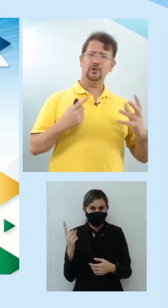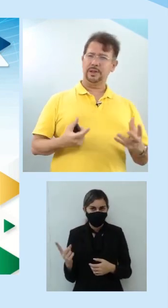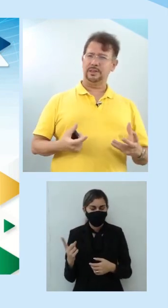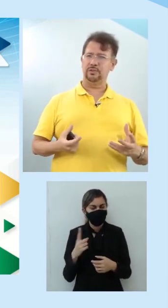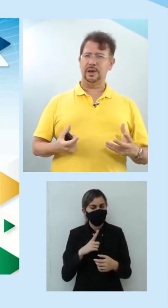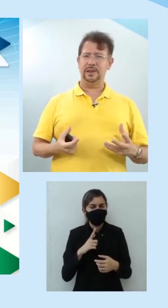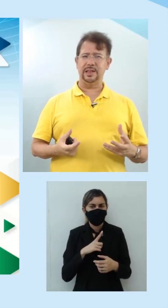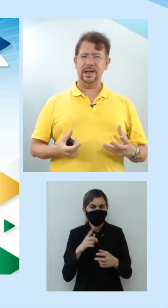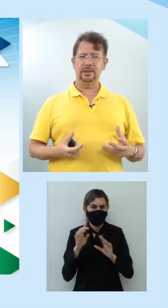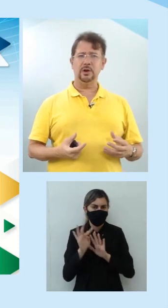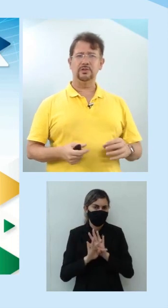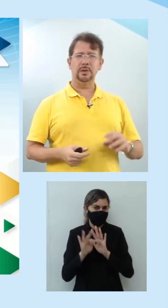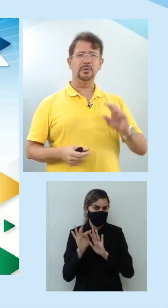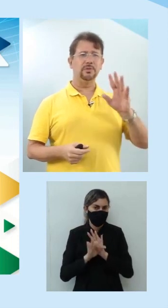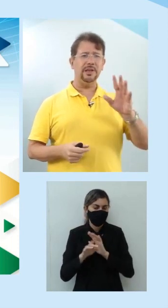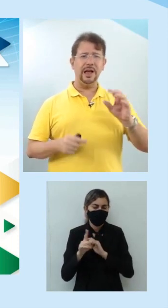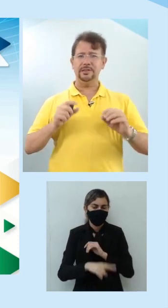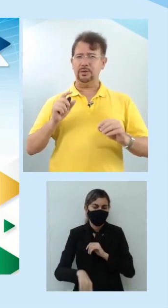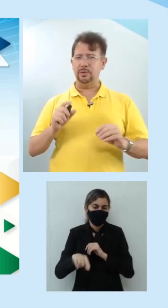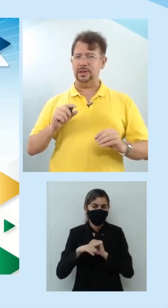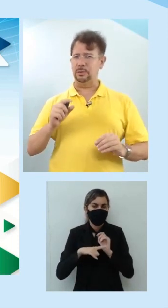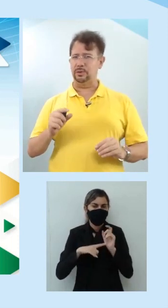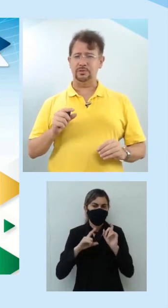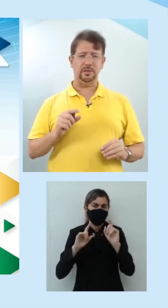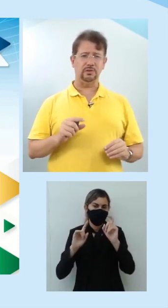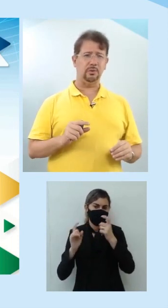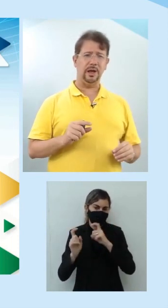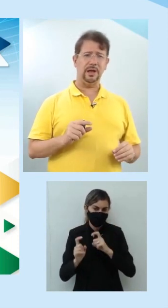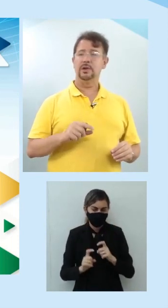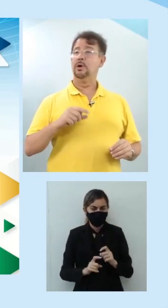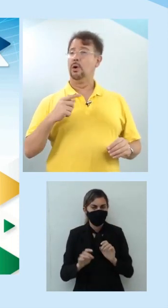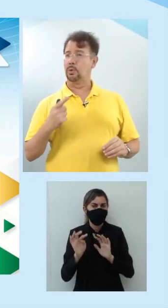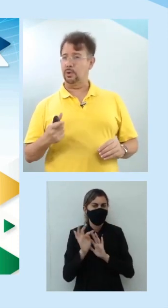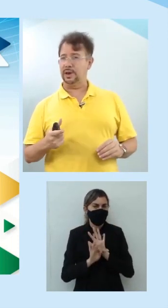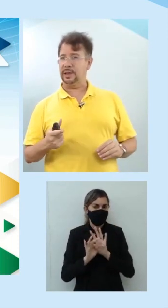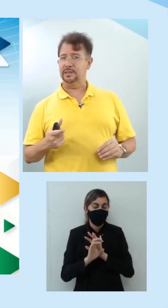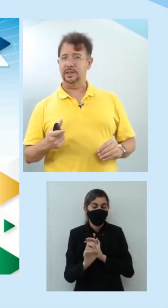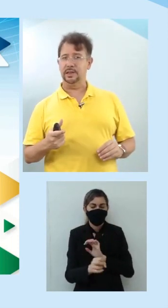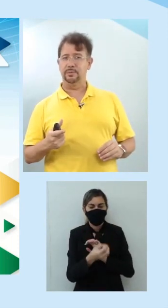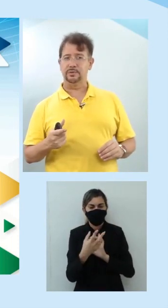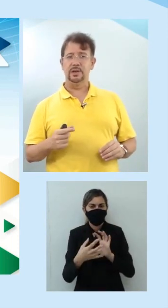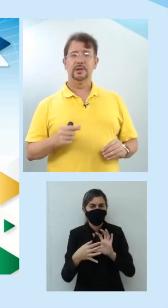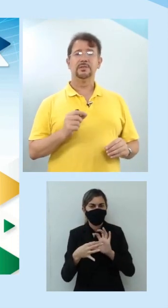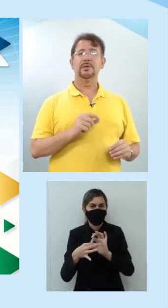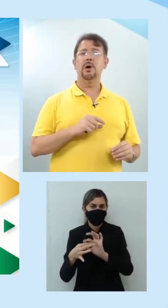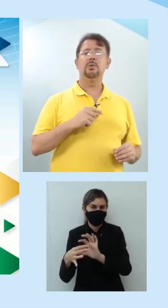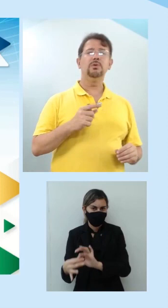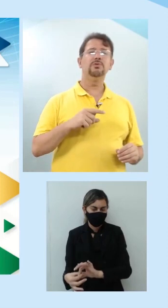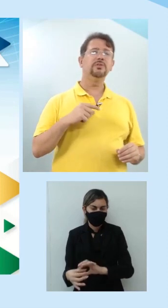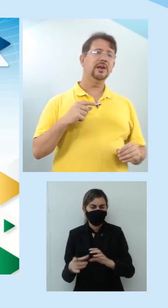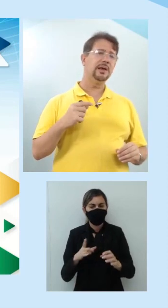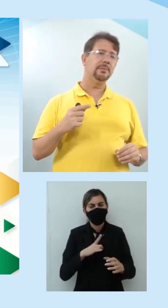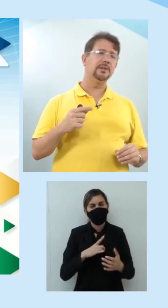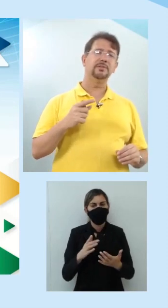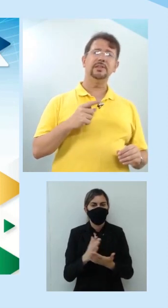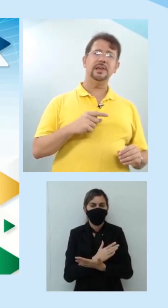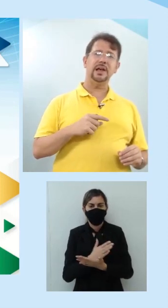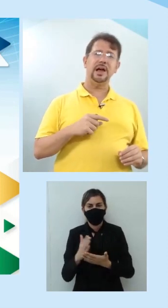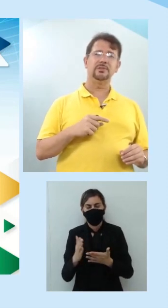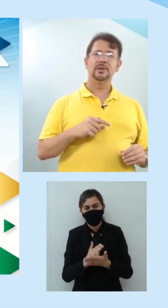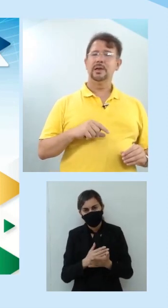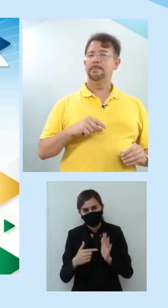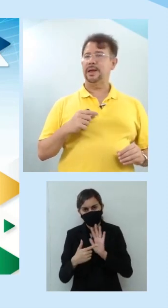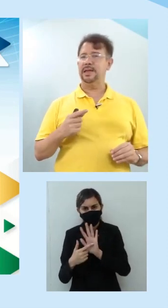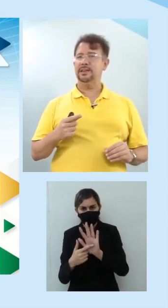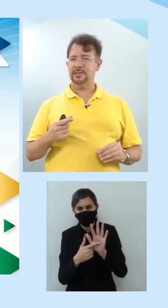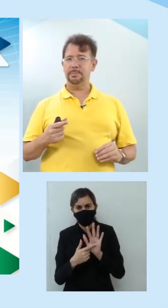Ainda sobre a textualidade, nós temos os articuladores textuais ou conectivos, são alguns dos elementos